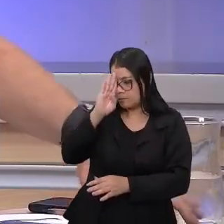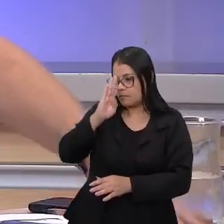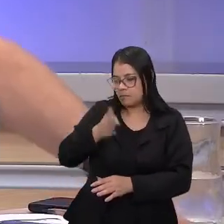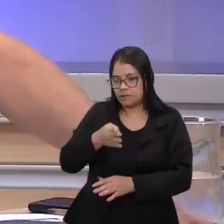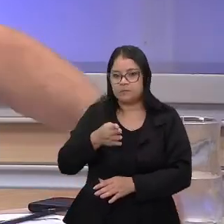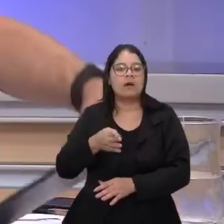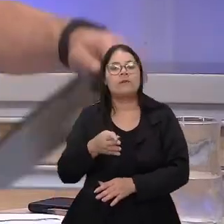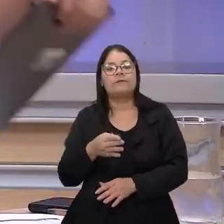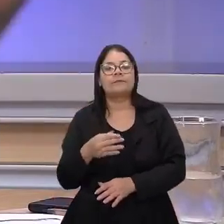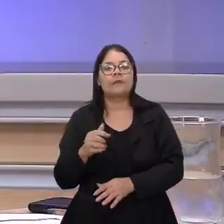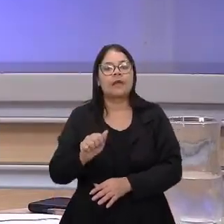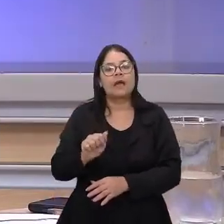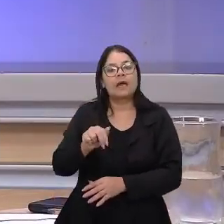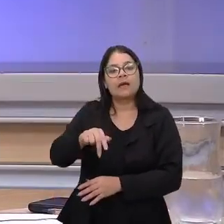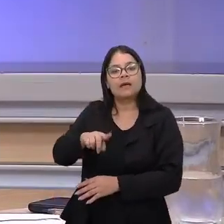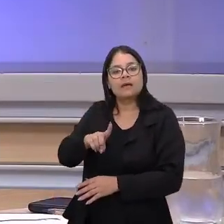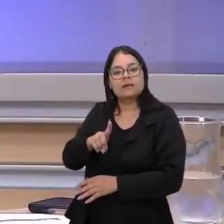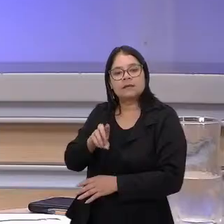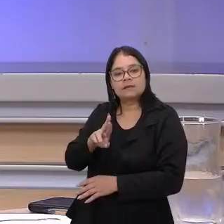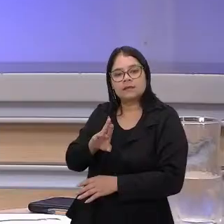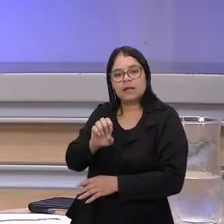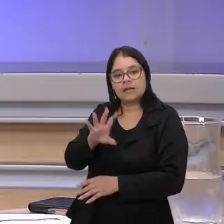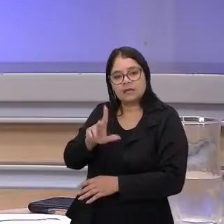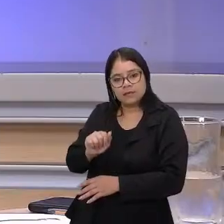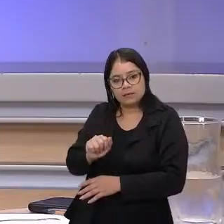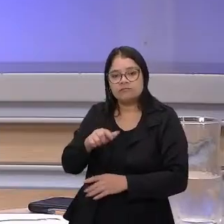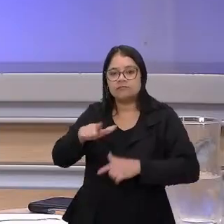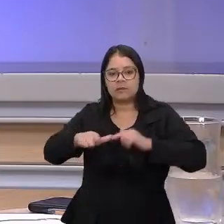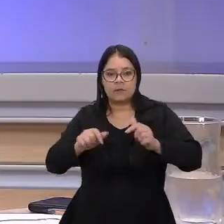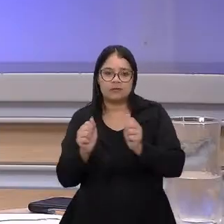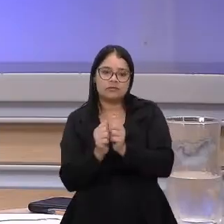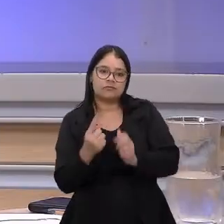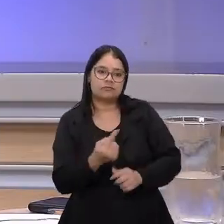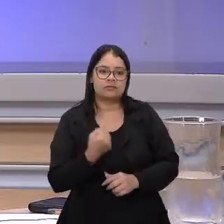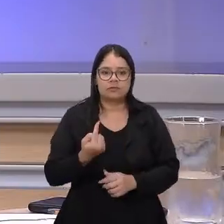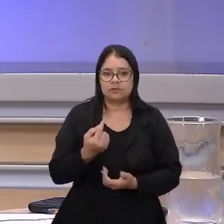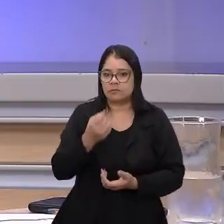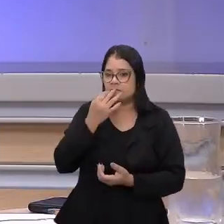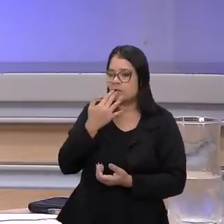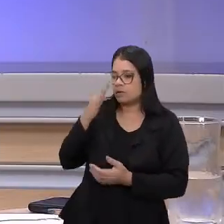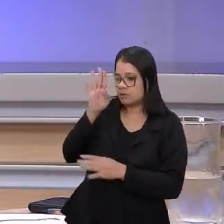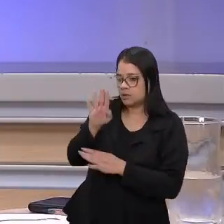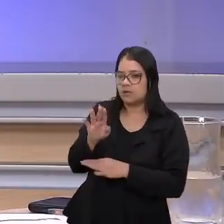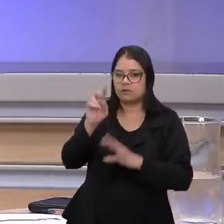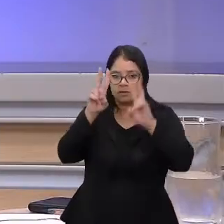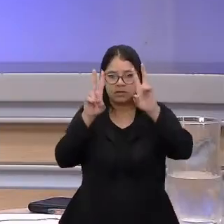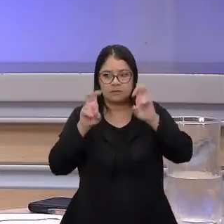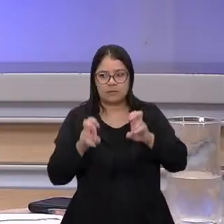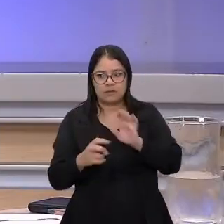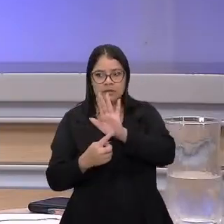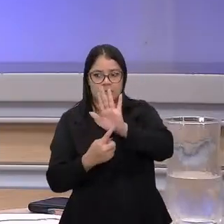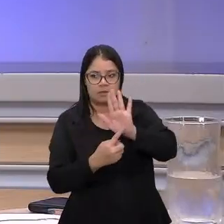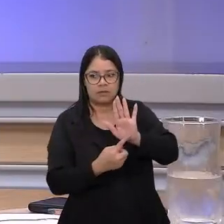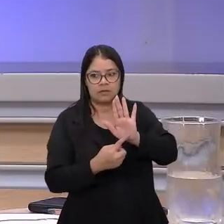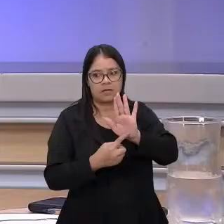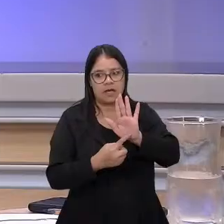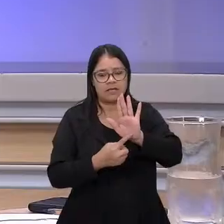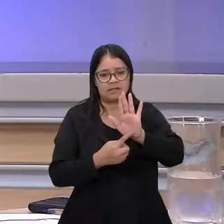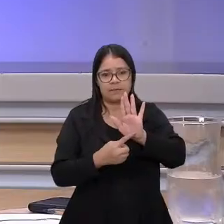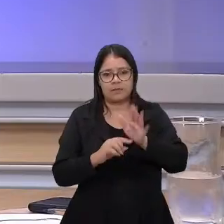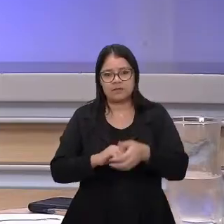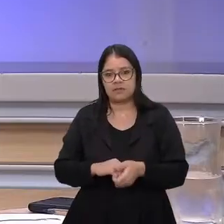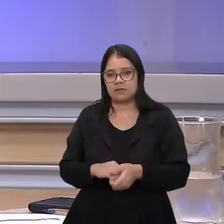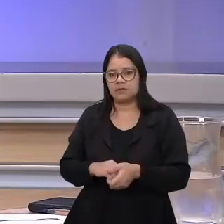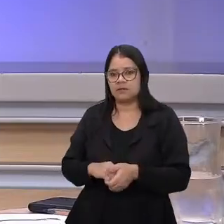Andréia, que trabalha com a gente lá, ela mandou aqui também, ó, boa tarde, a temática apresentada hoje no diálogo tem interface com o